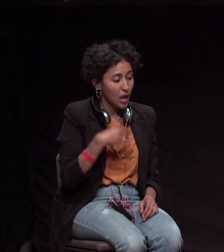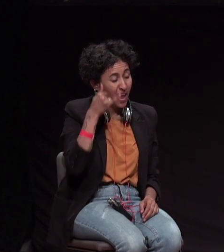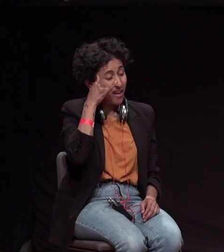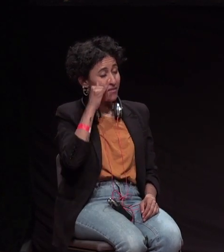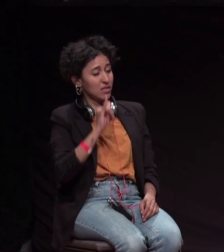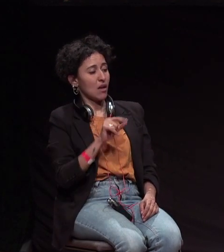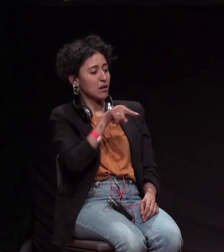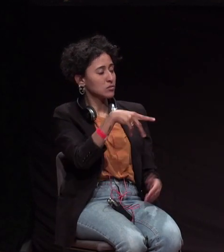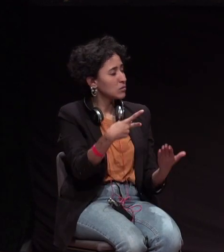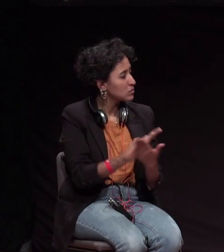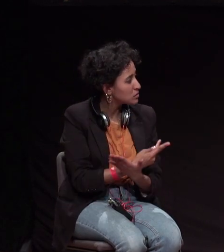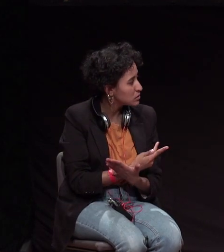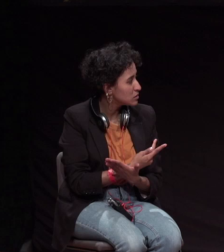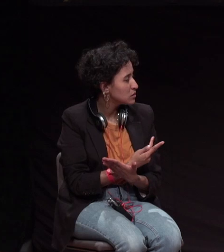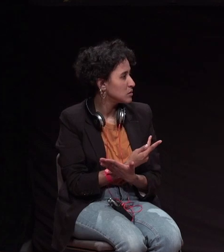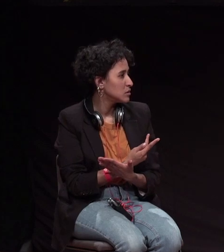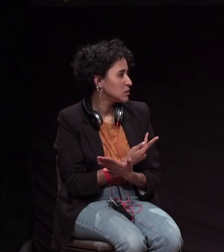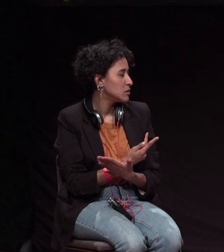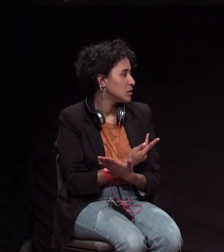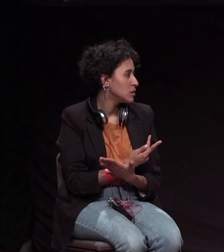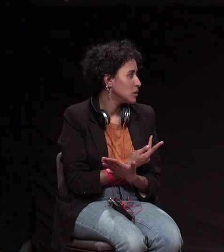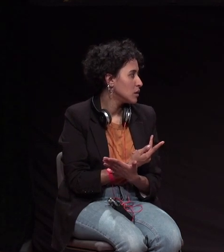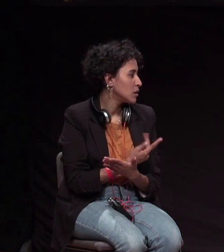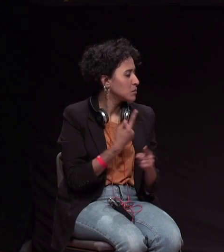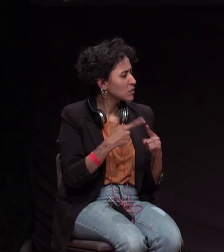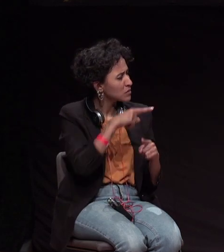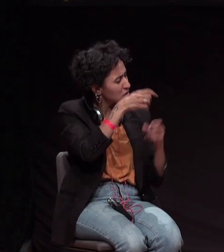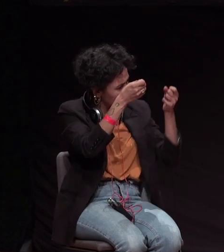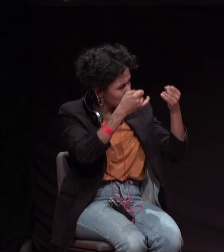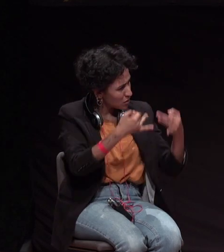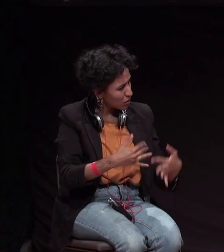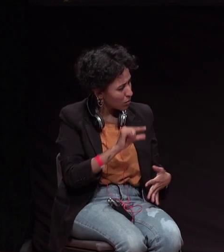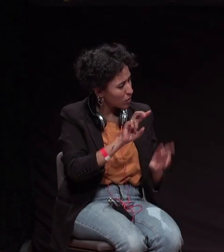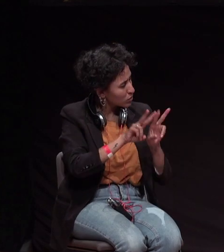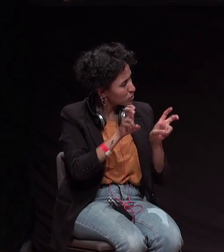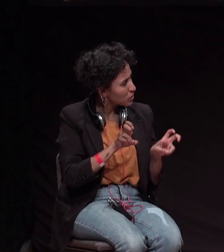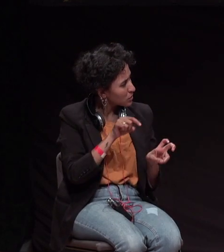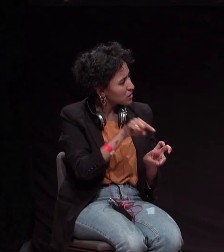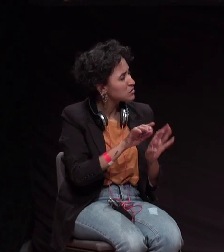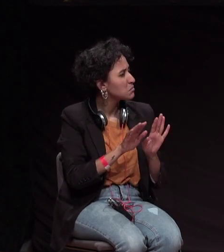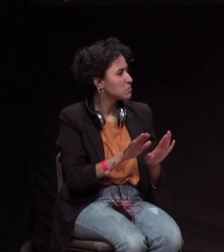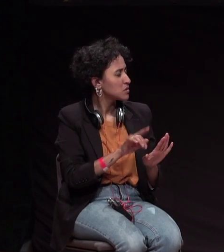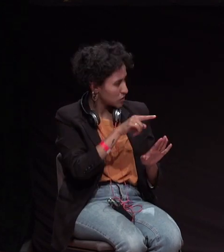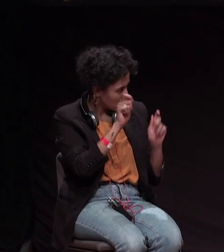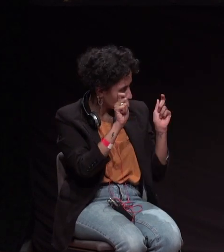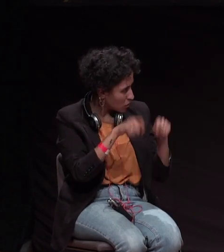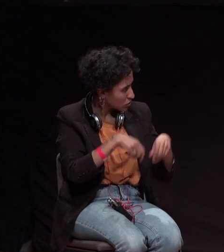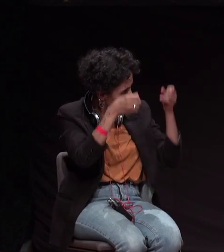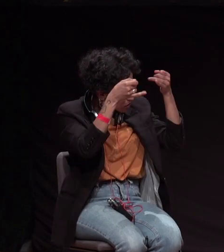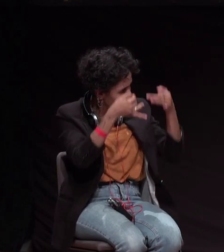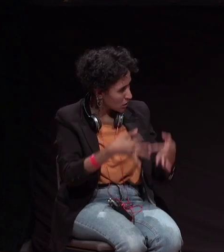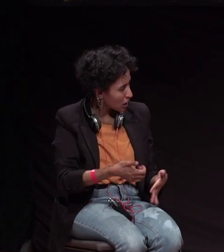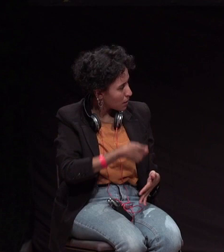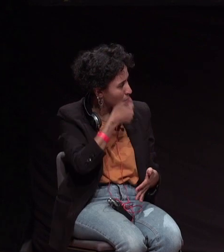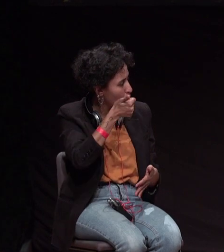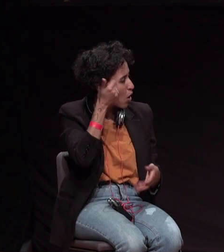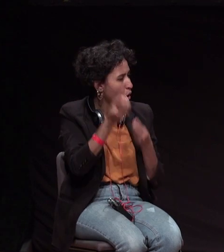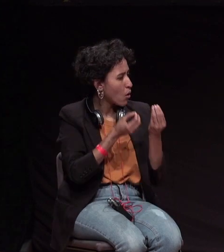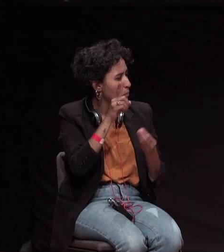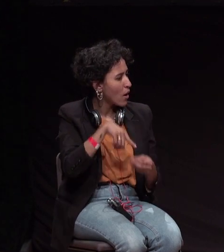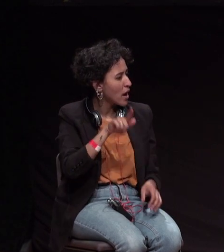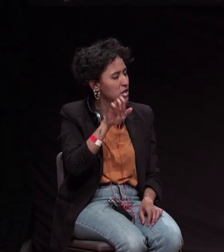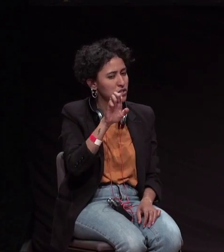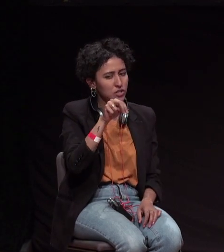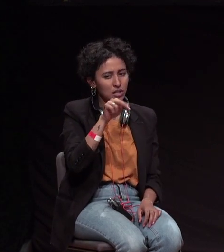coisas aconteçam. Acho que toda a sua fala se pautou um pouco nisso, mas se você poderia comentar um pouco também o papel da